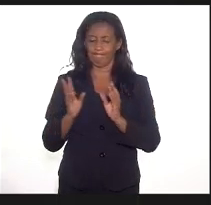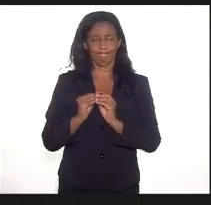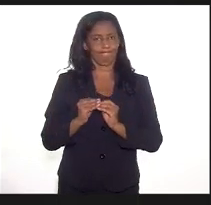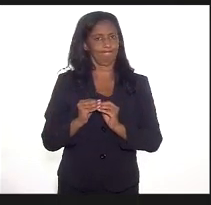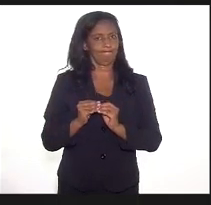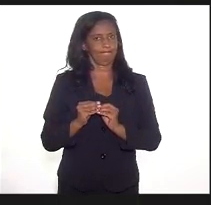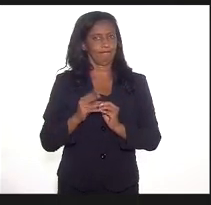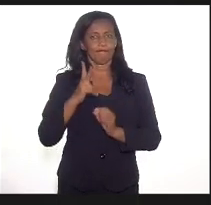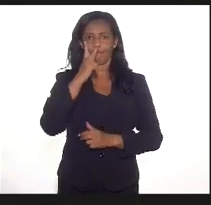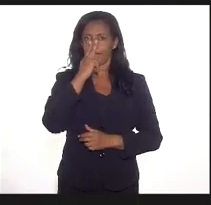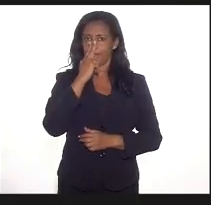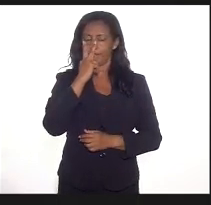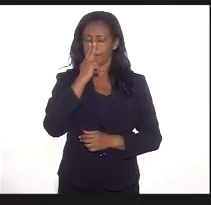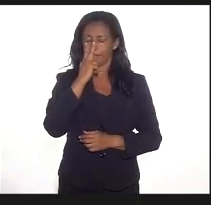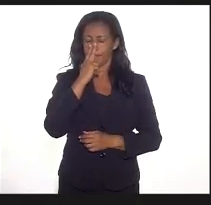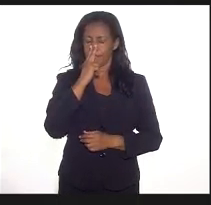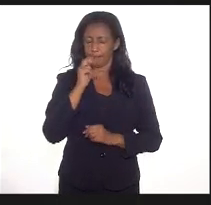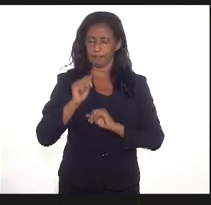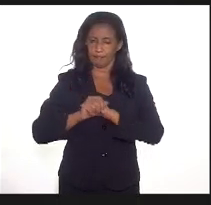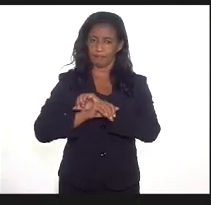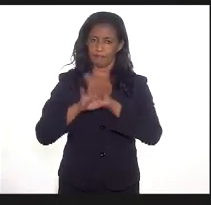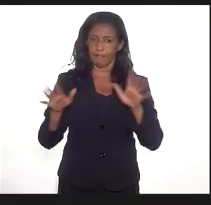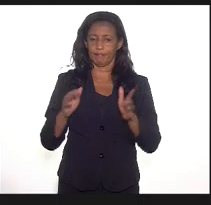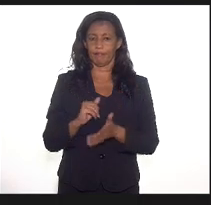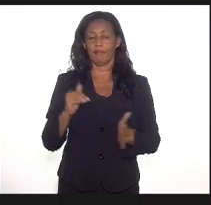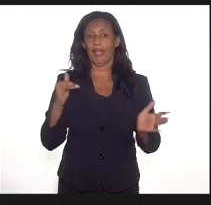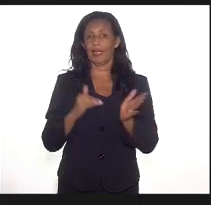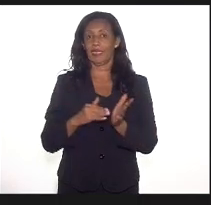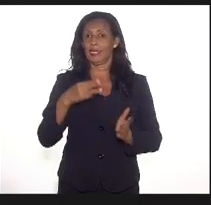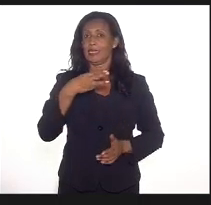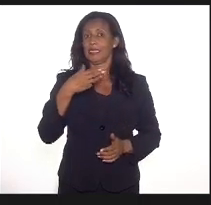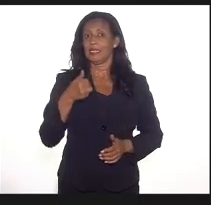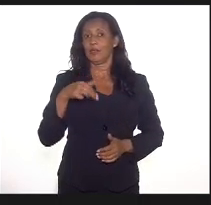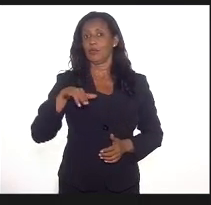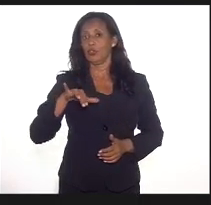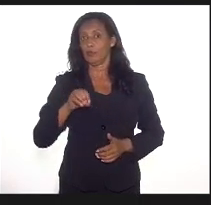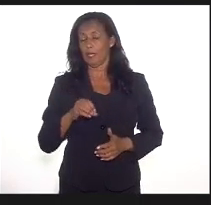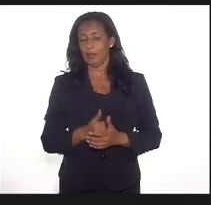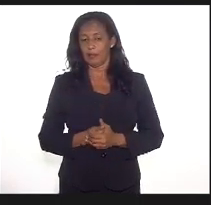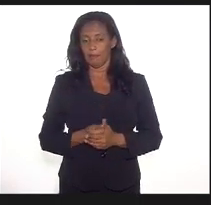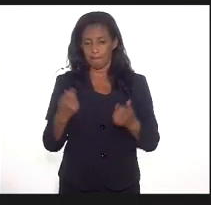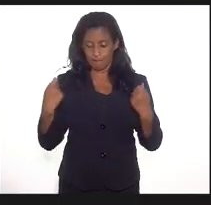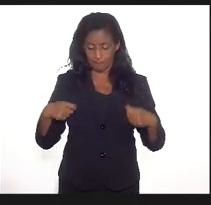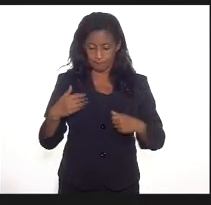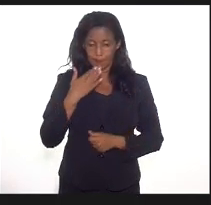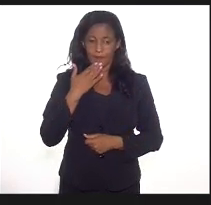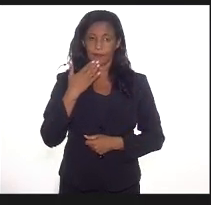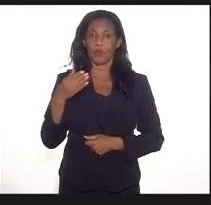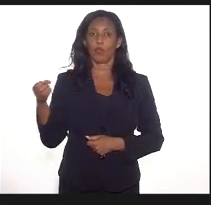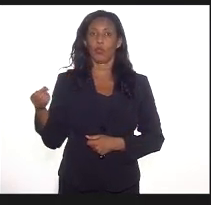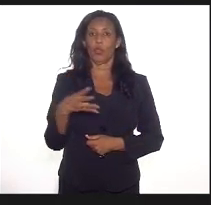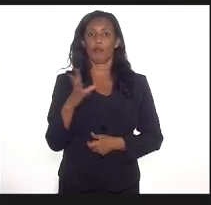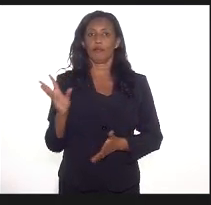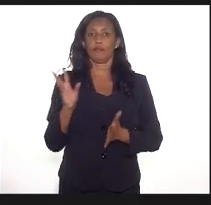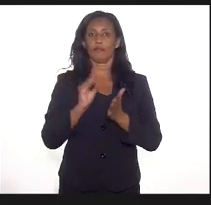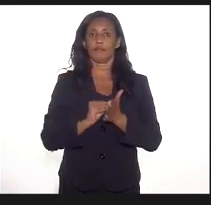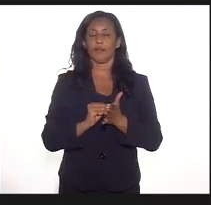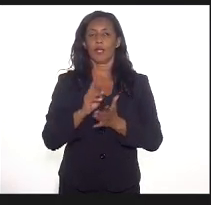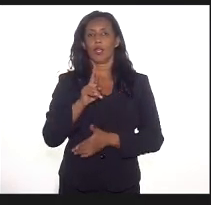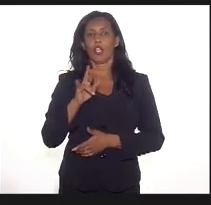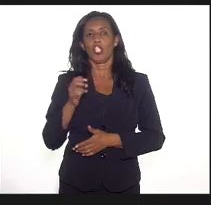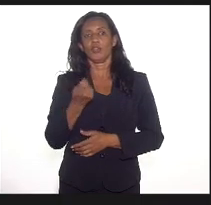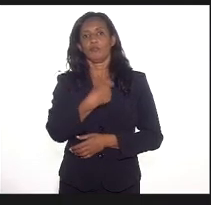essa conclusão que nos parece bastante clara. Até 31 de maio de 21, tem que se pedir nova adesão ao regime de